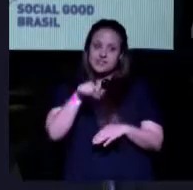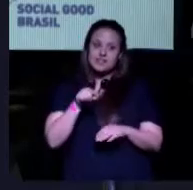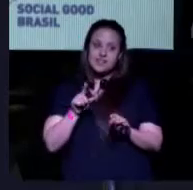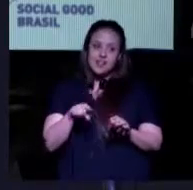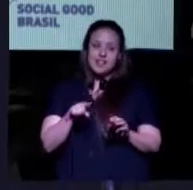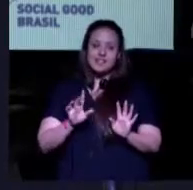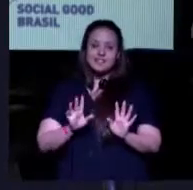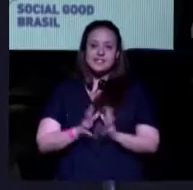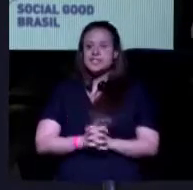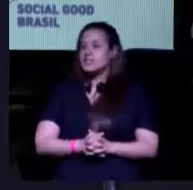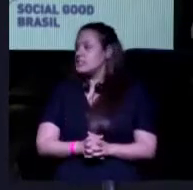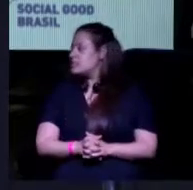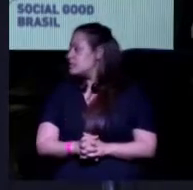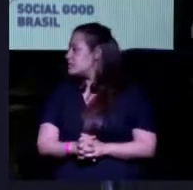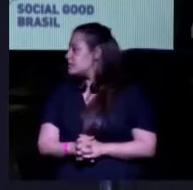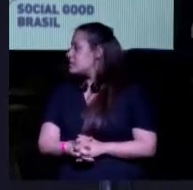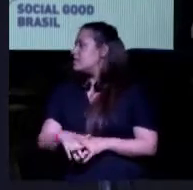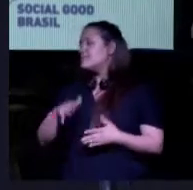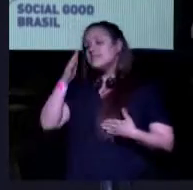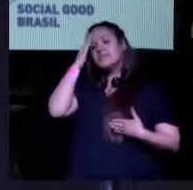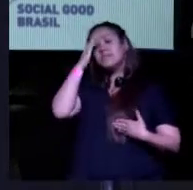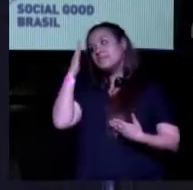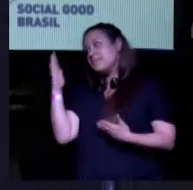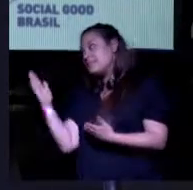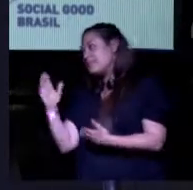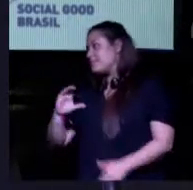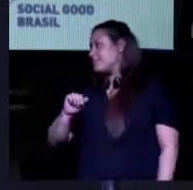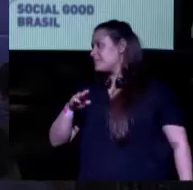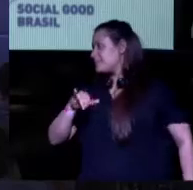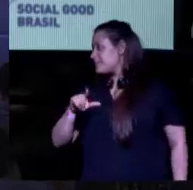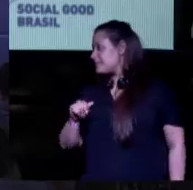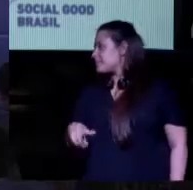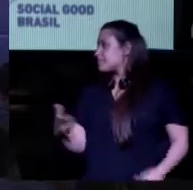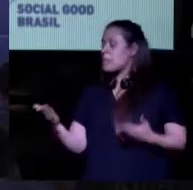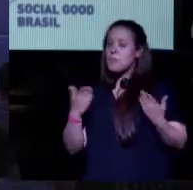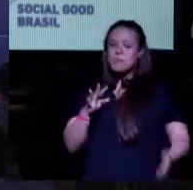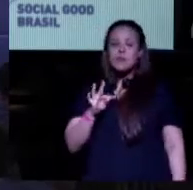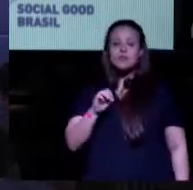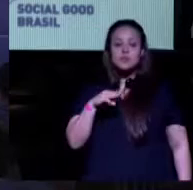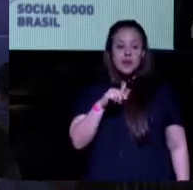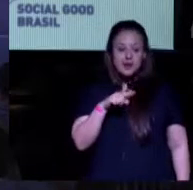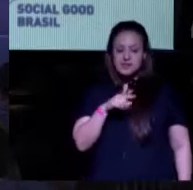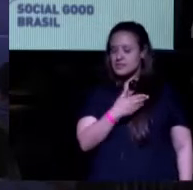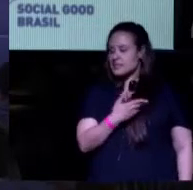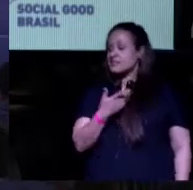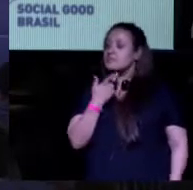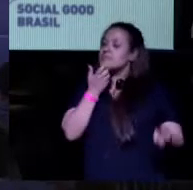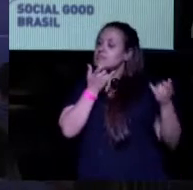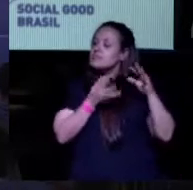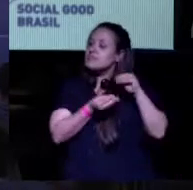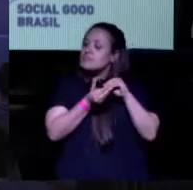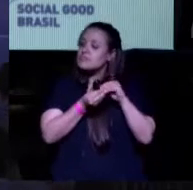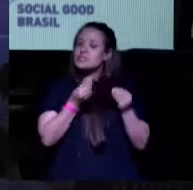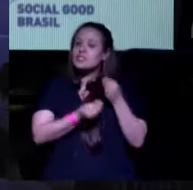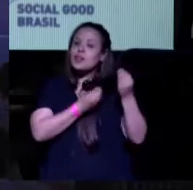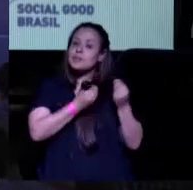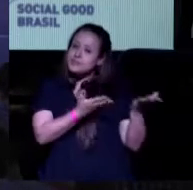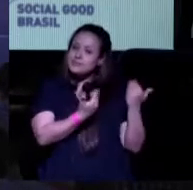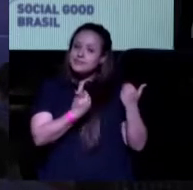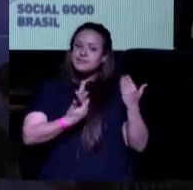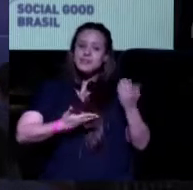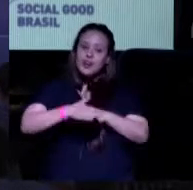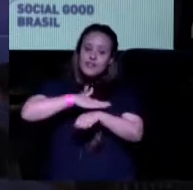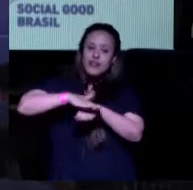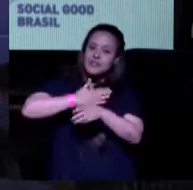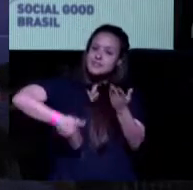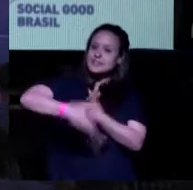bacana obrigada a tomar só um pouquinho pra gente também contribuir nessa conversa assim e também